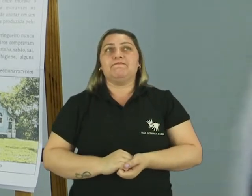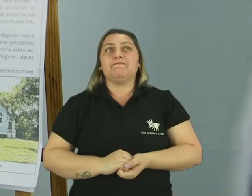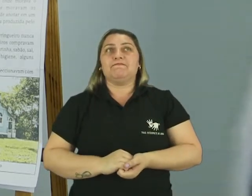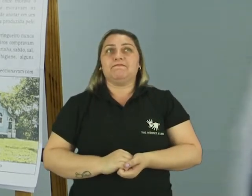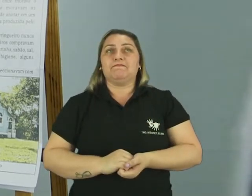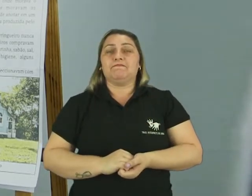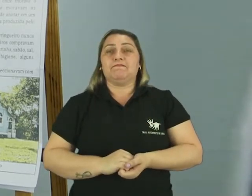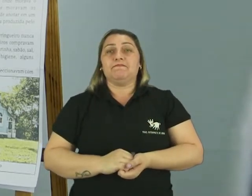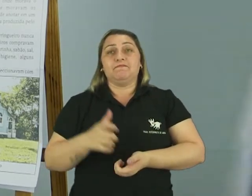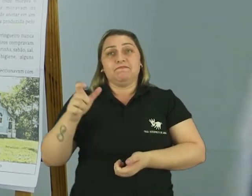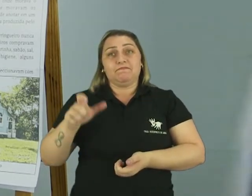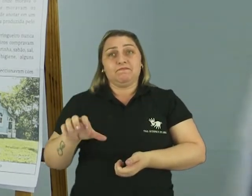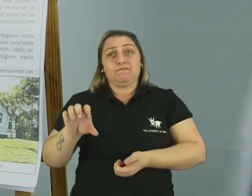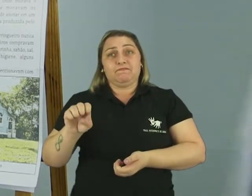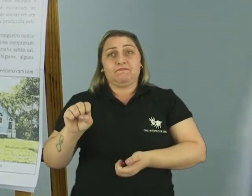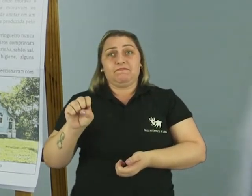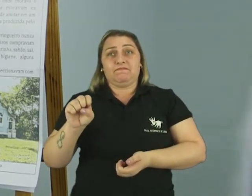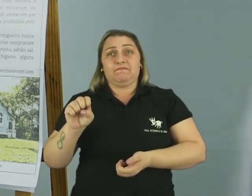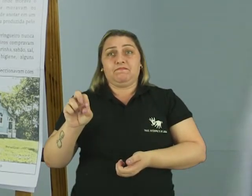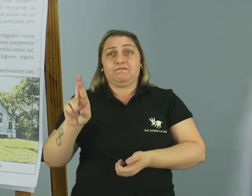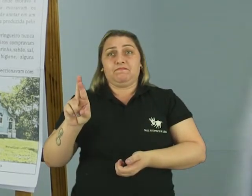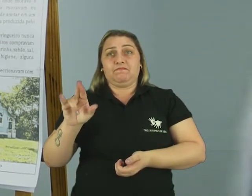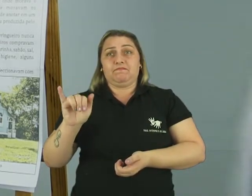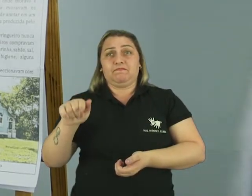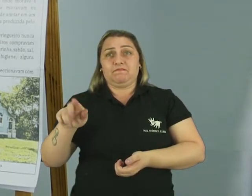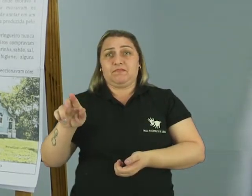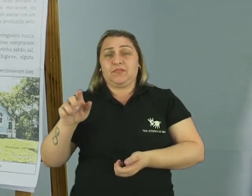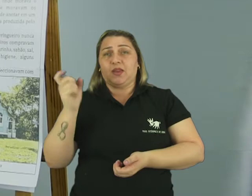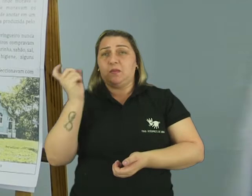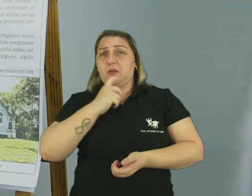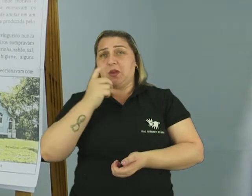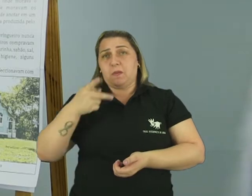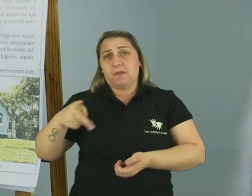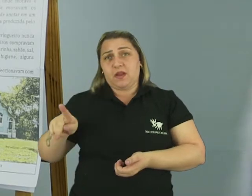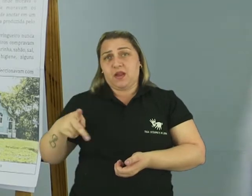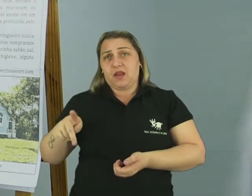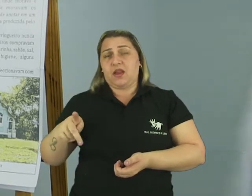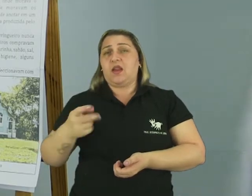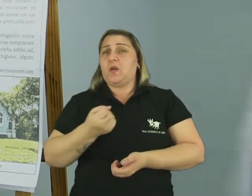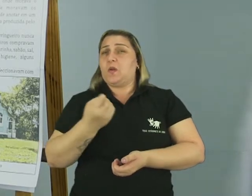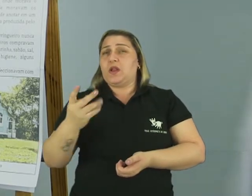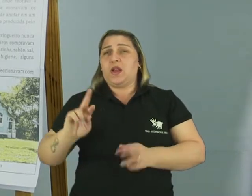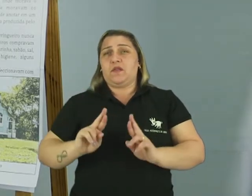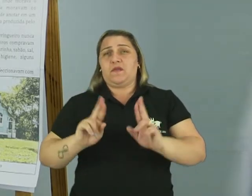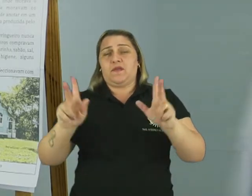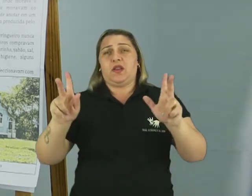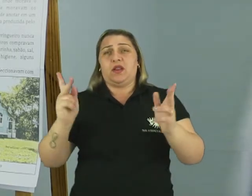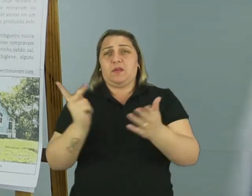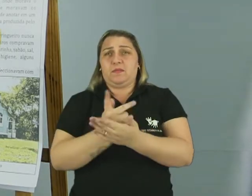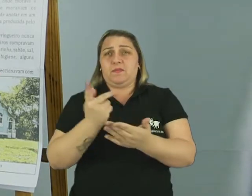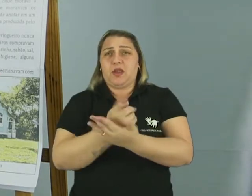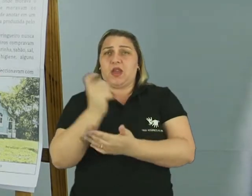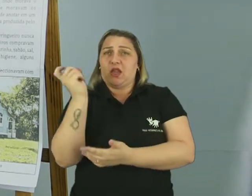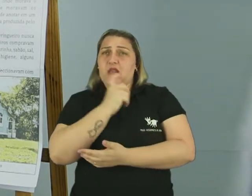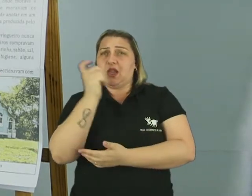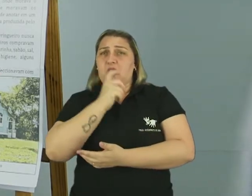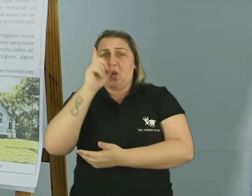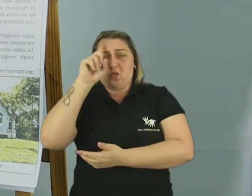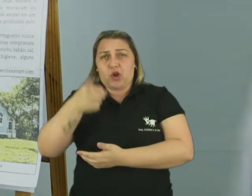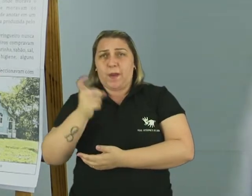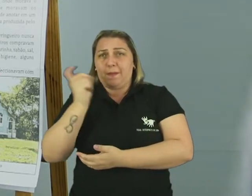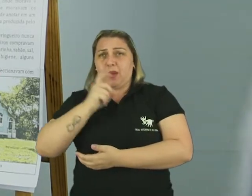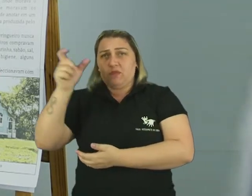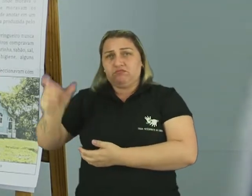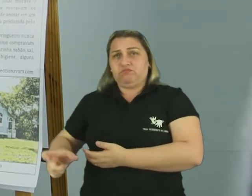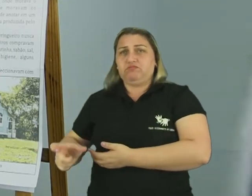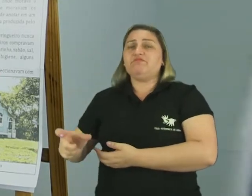os seringueiros, né, eram enganados, faziam contagens diferenciadas. Então, tudo isso e muito mais